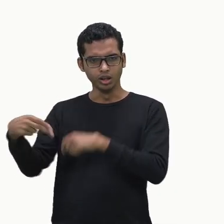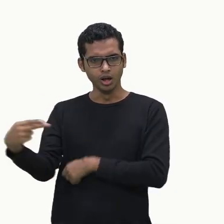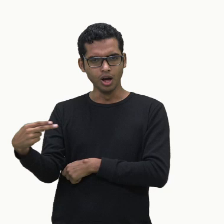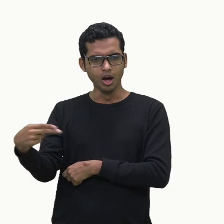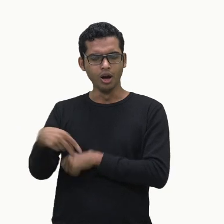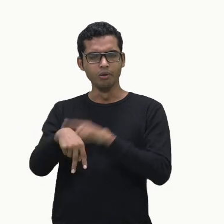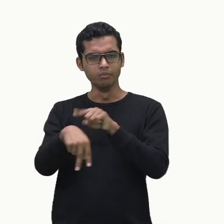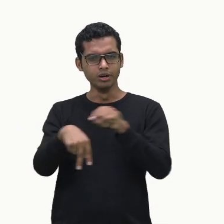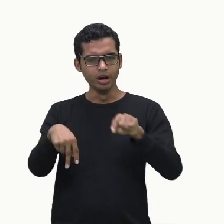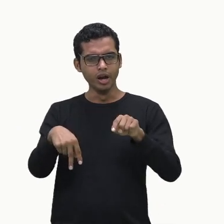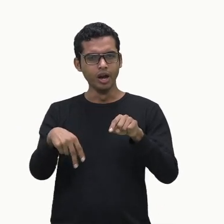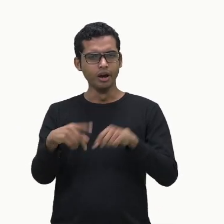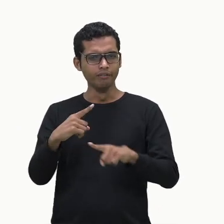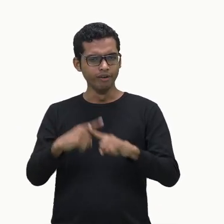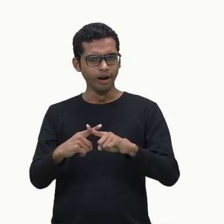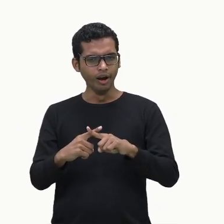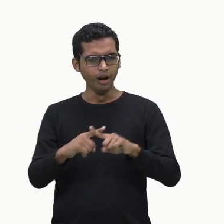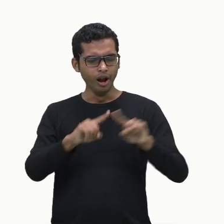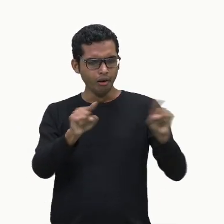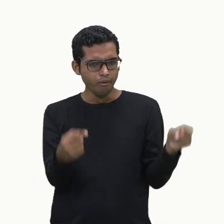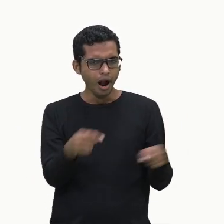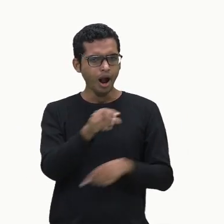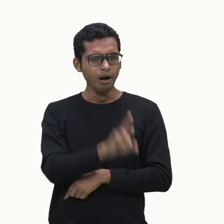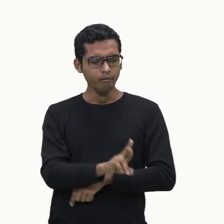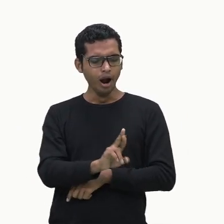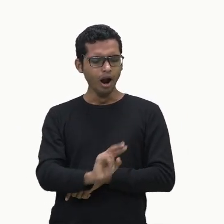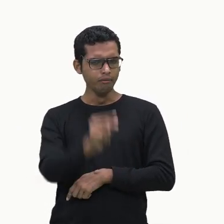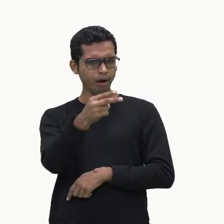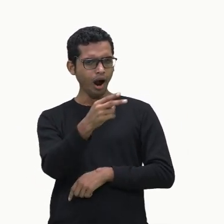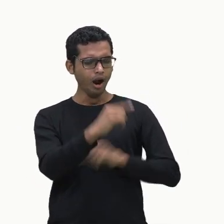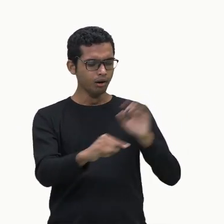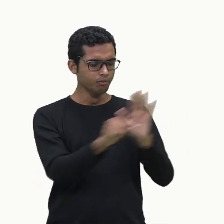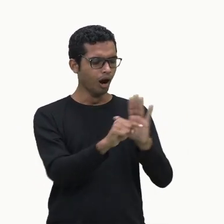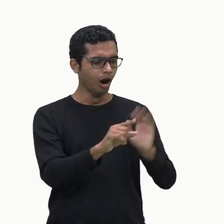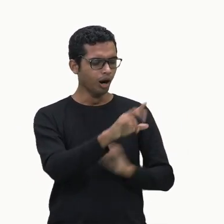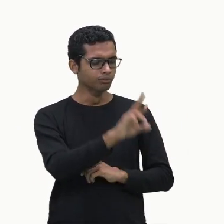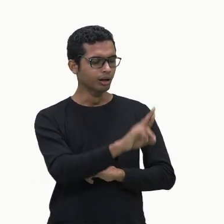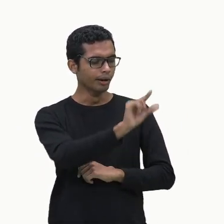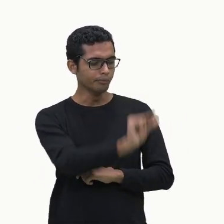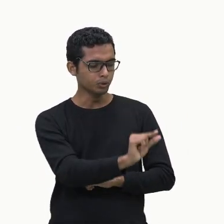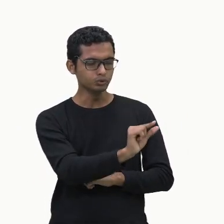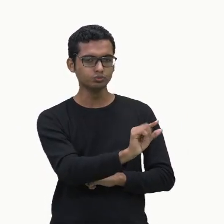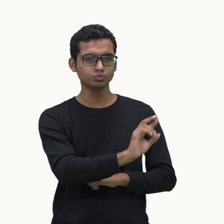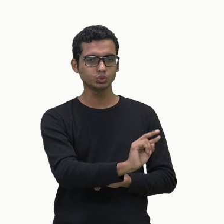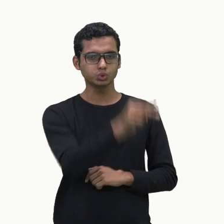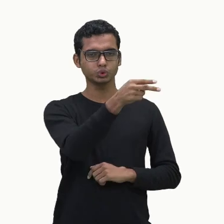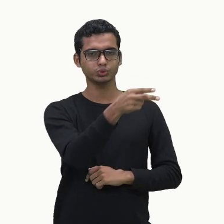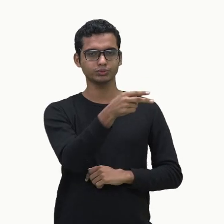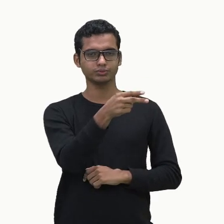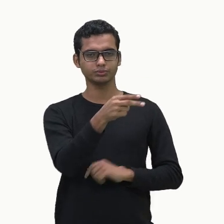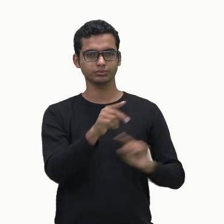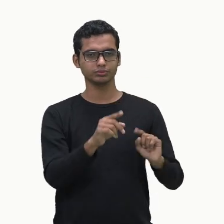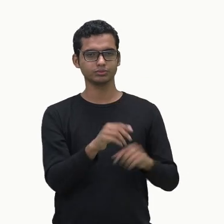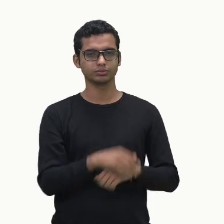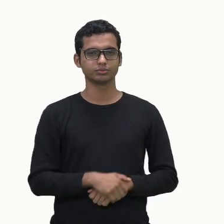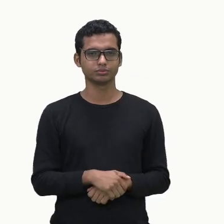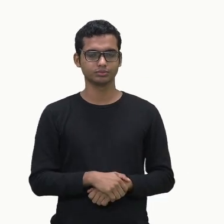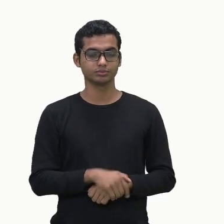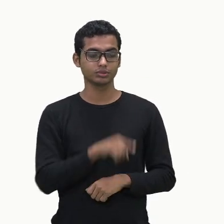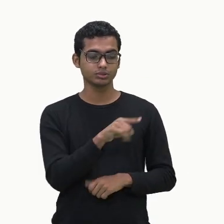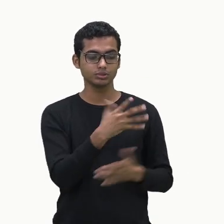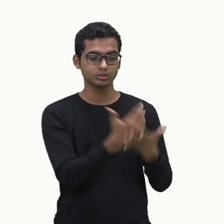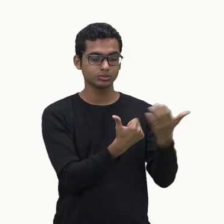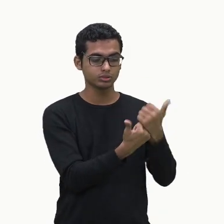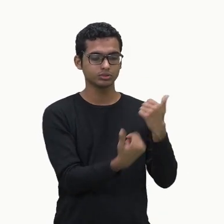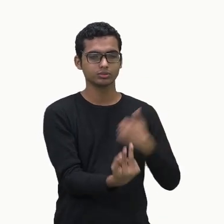vezes o Rzão, é o que nós estamos indo atrás, e o raio do menor, né, do circunferência menor, que é